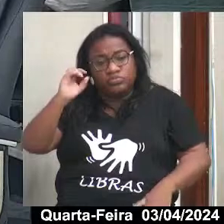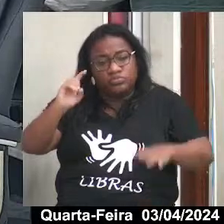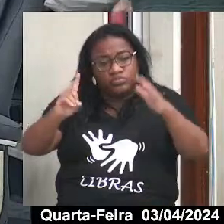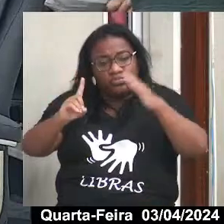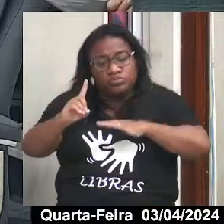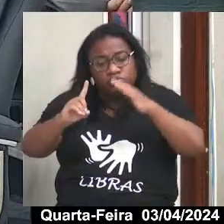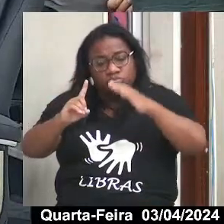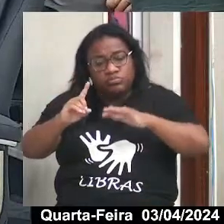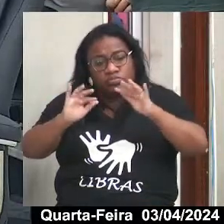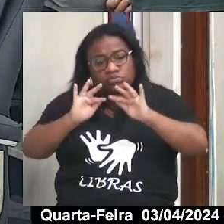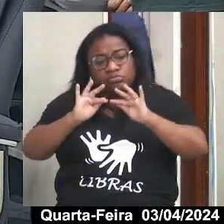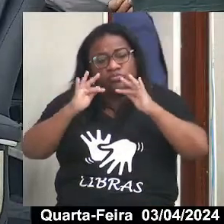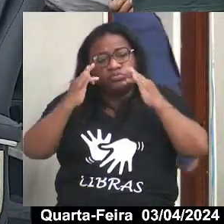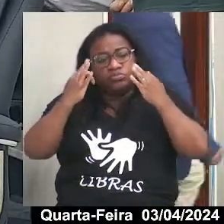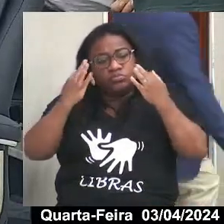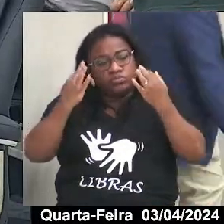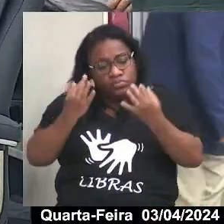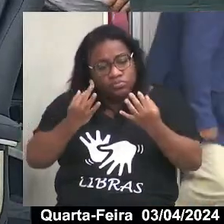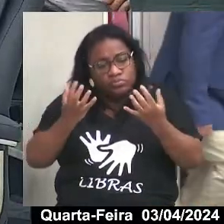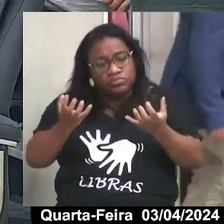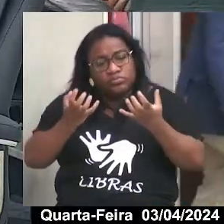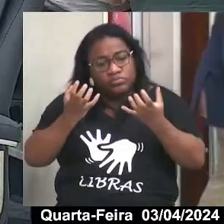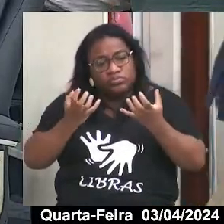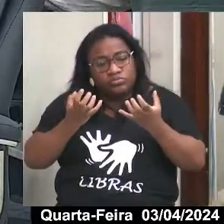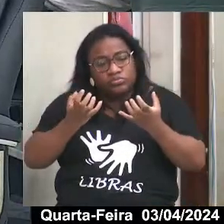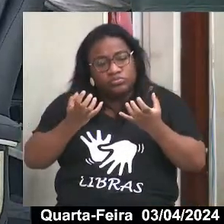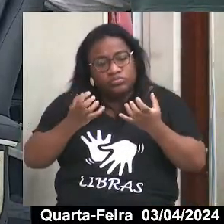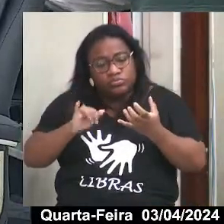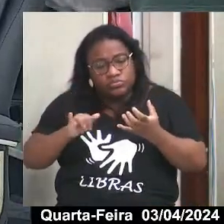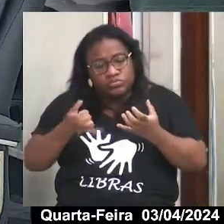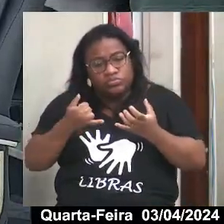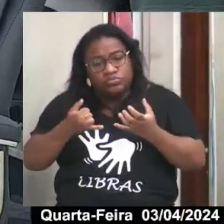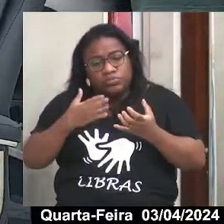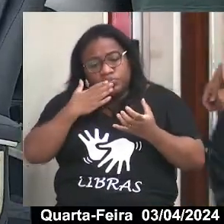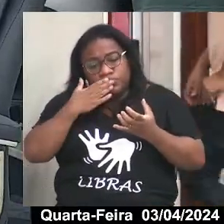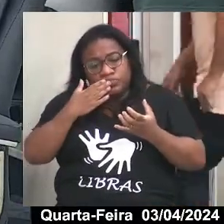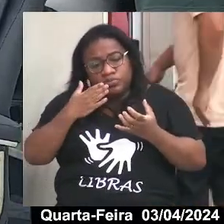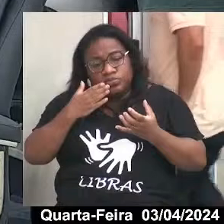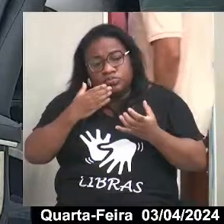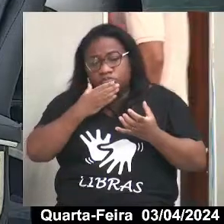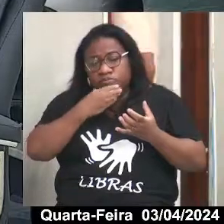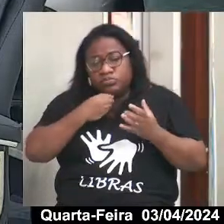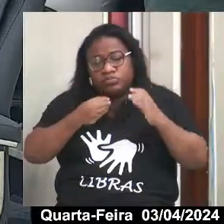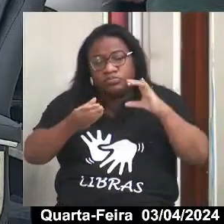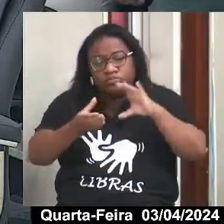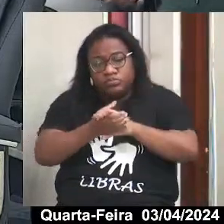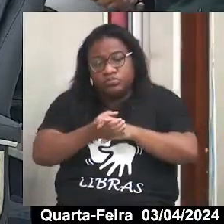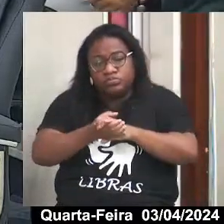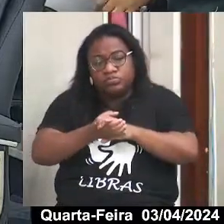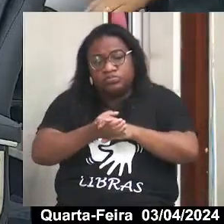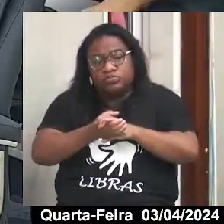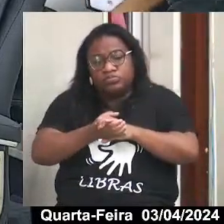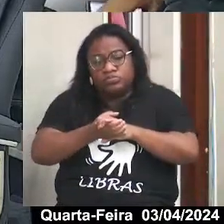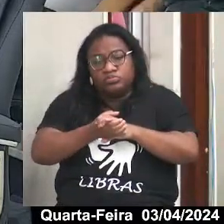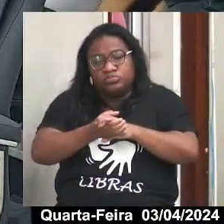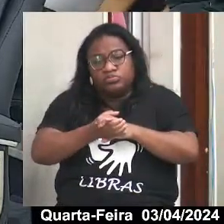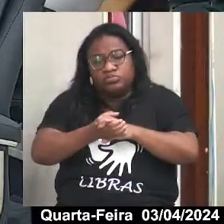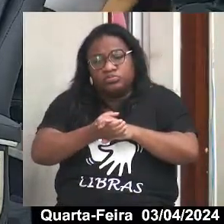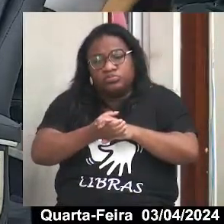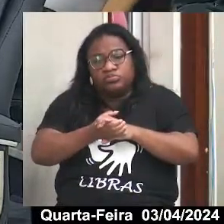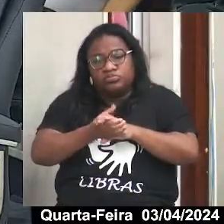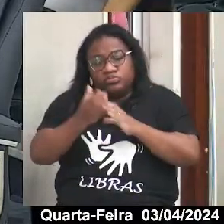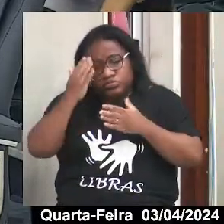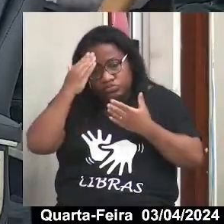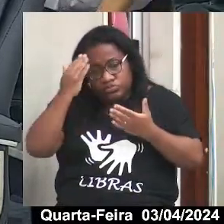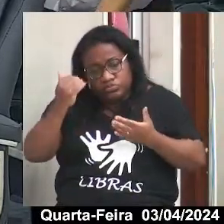à família. E também quero aproveitar e citar na moção de pesar o seu esposo Francisco Mourão também e prestar